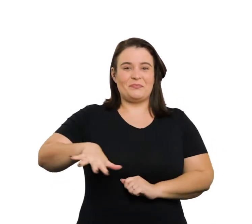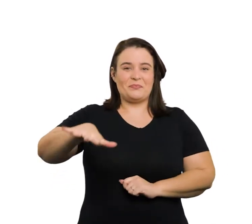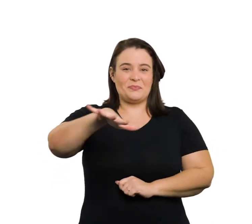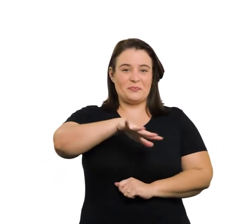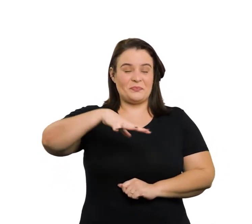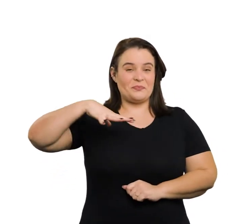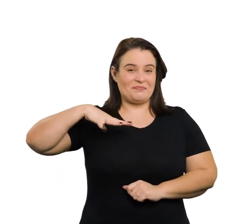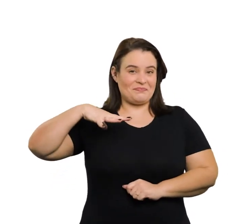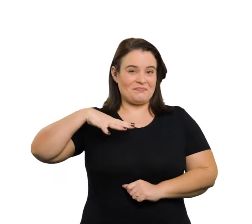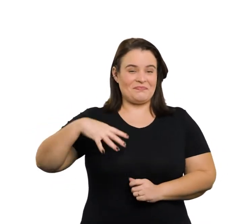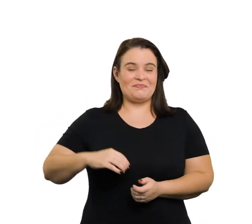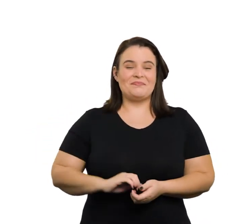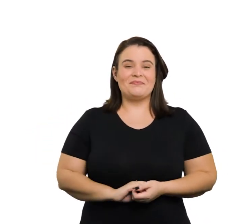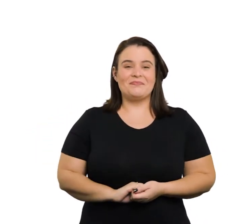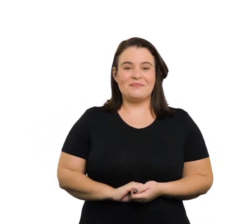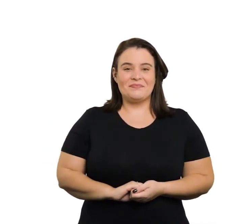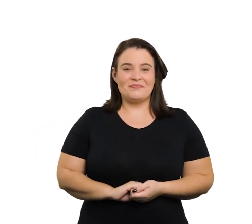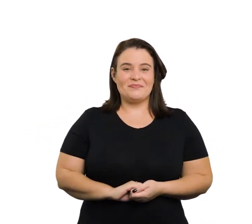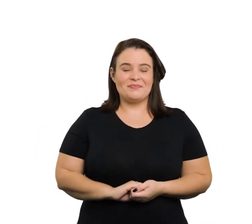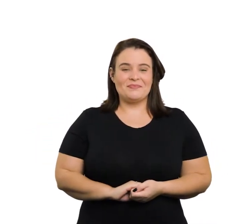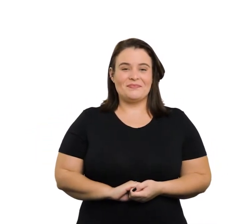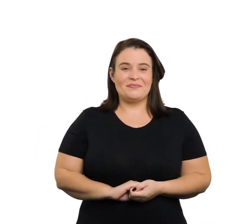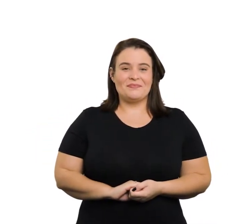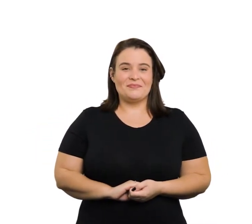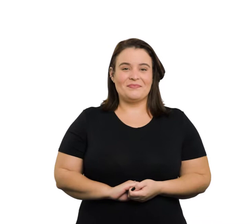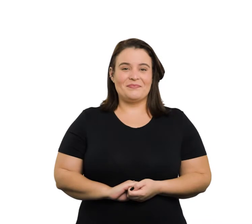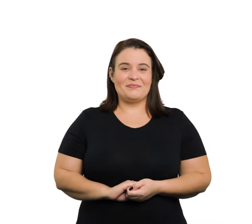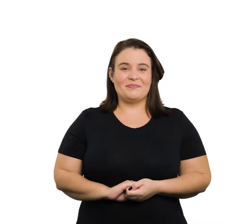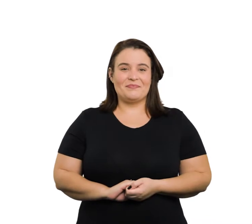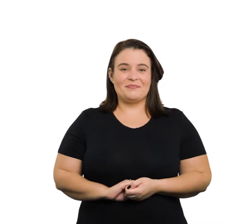Continuação do capítulo Ambiente Urbano.